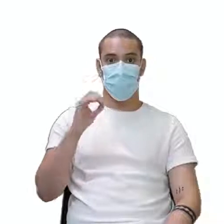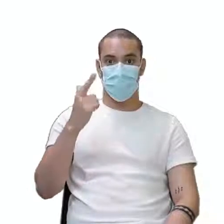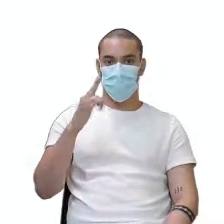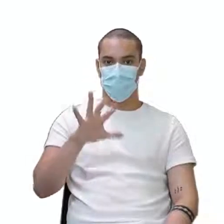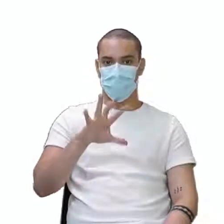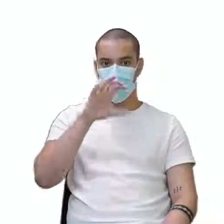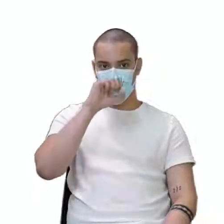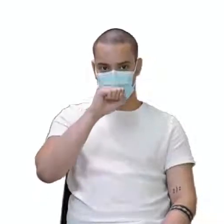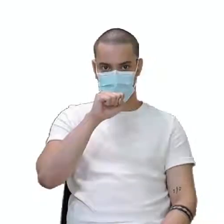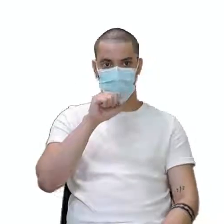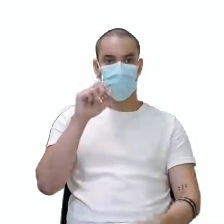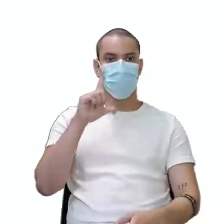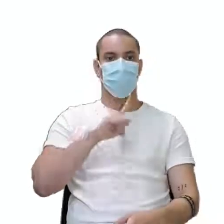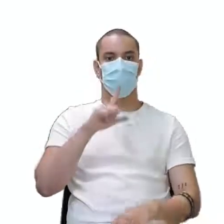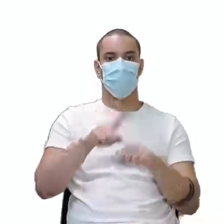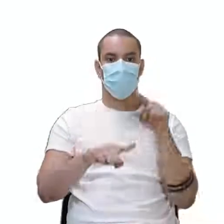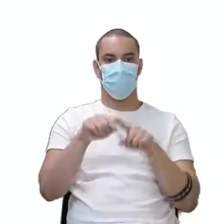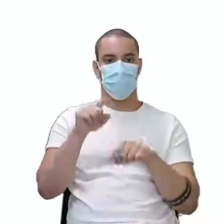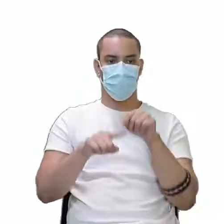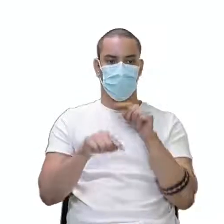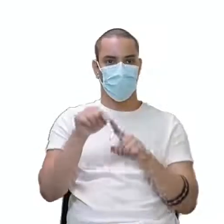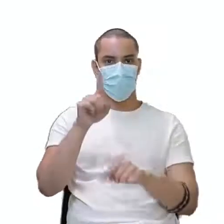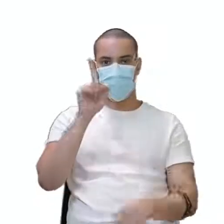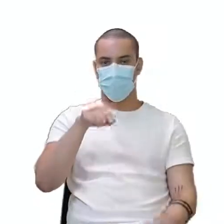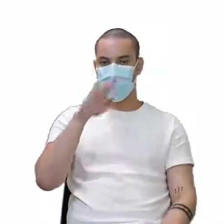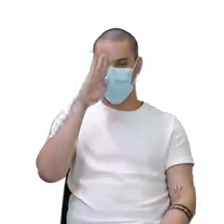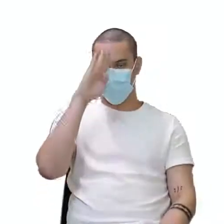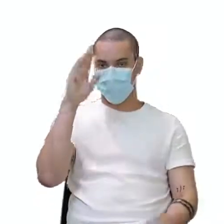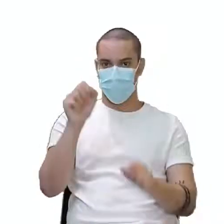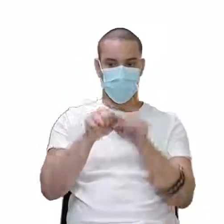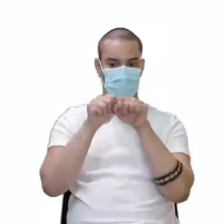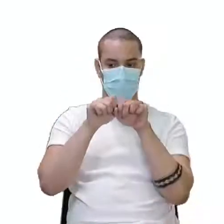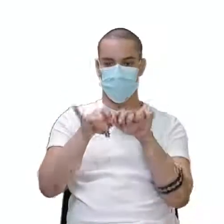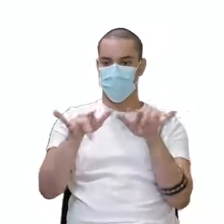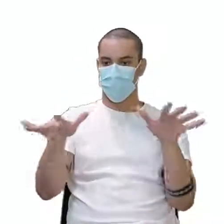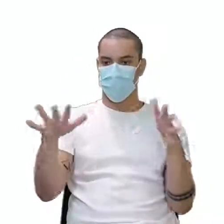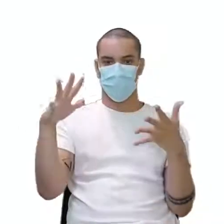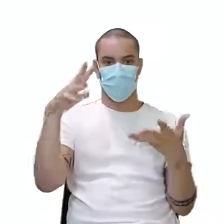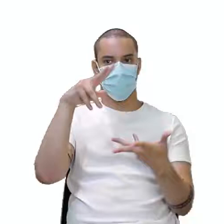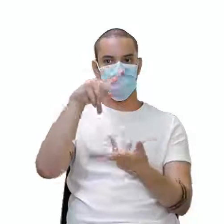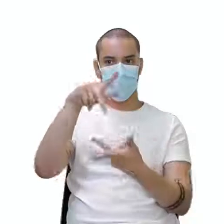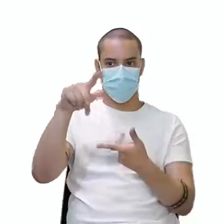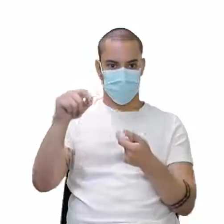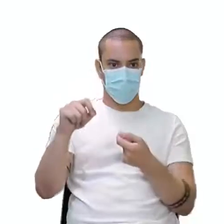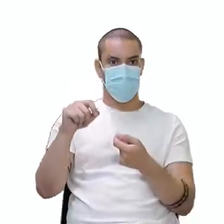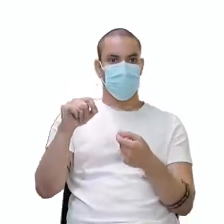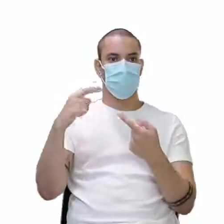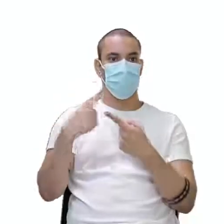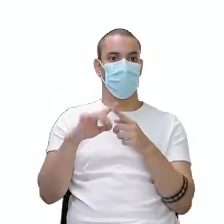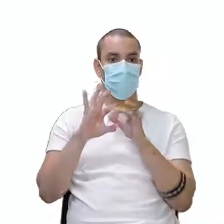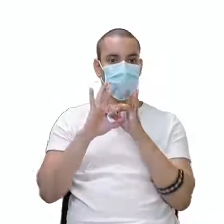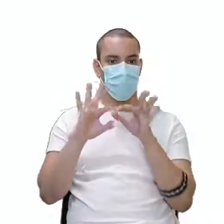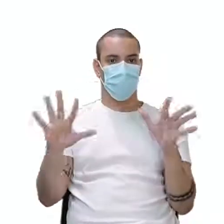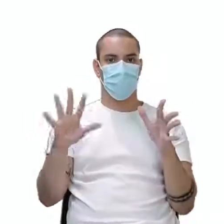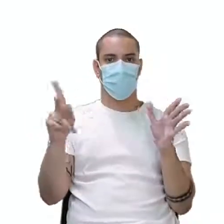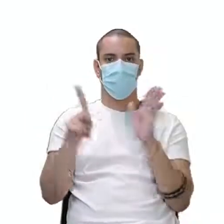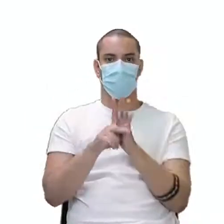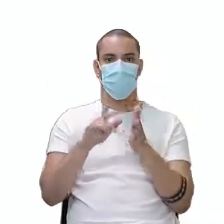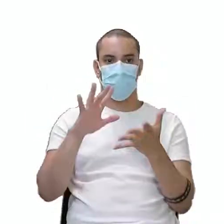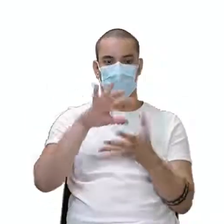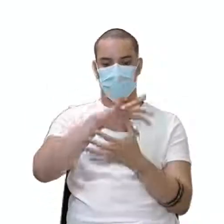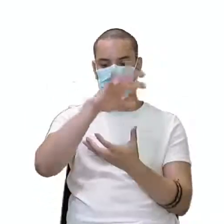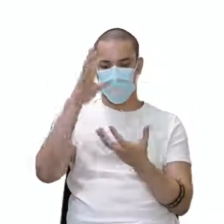tem o oxigênio como o elemento mais abundante no planeta, estando disponível na